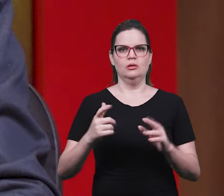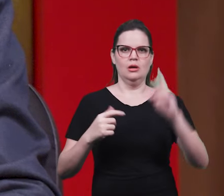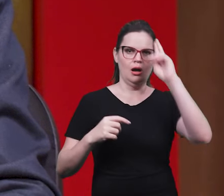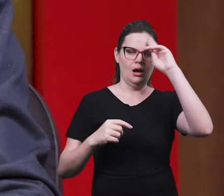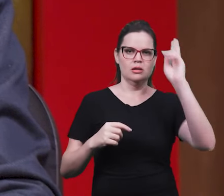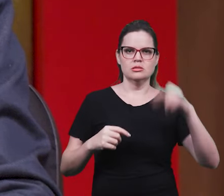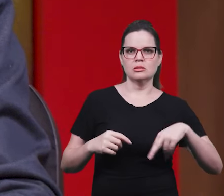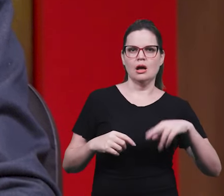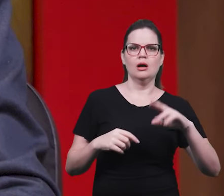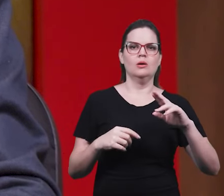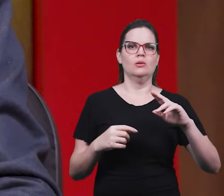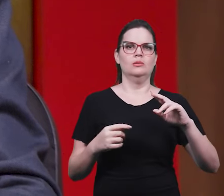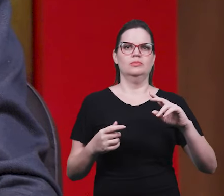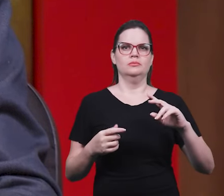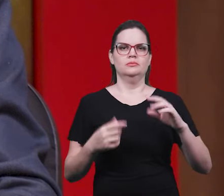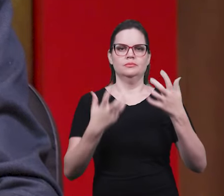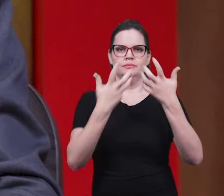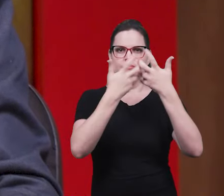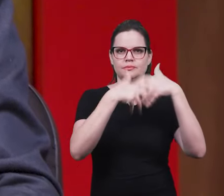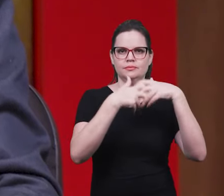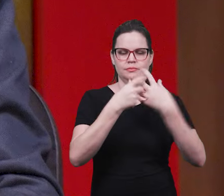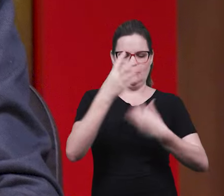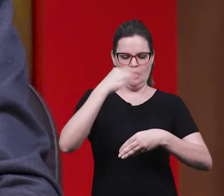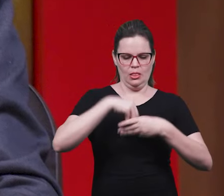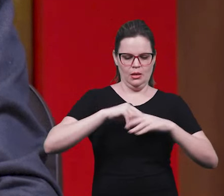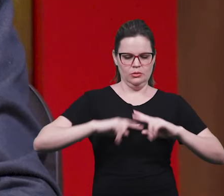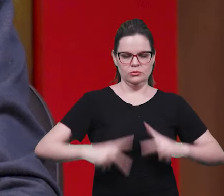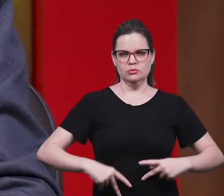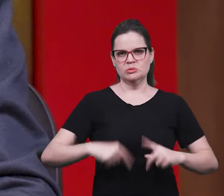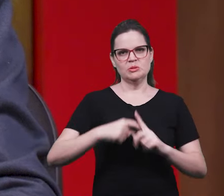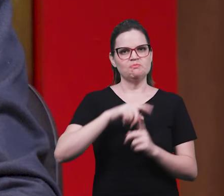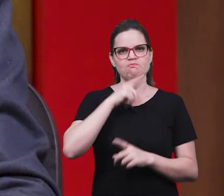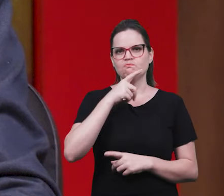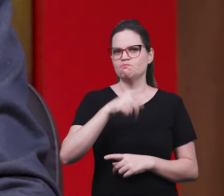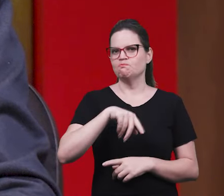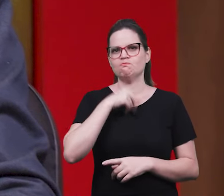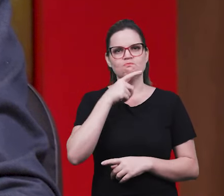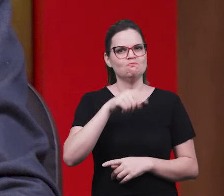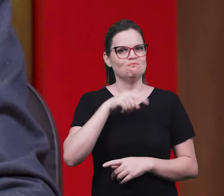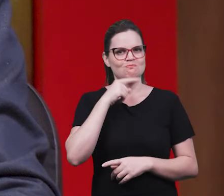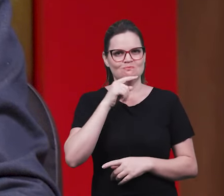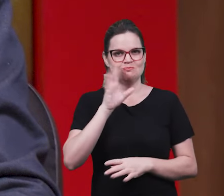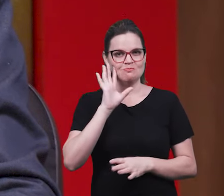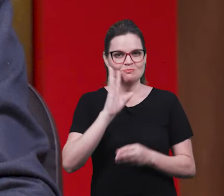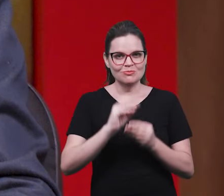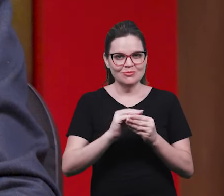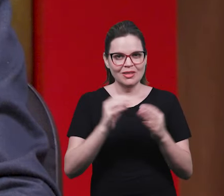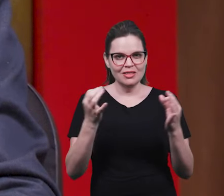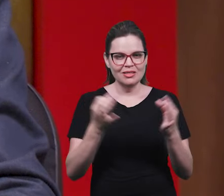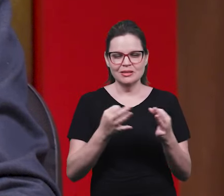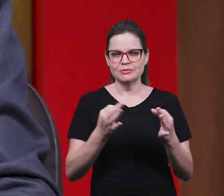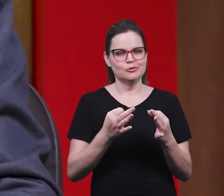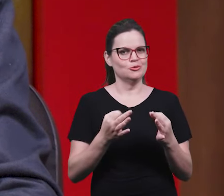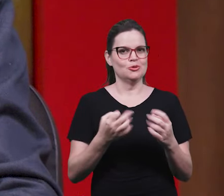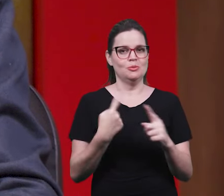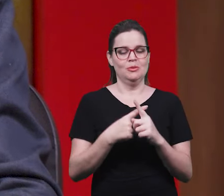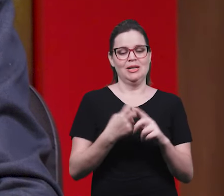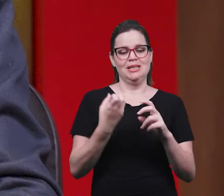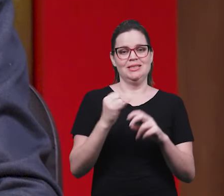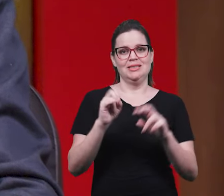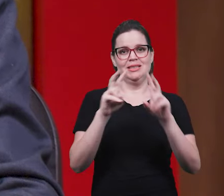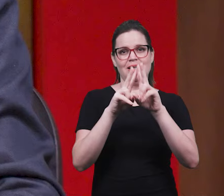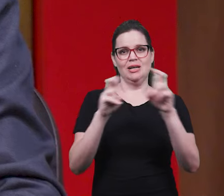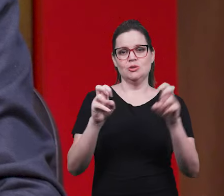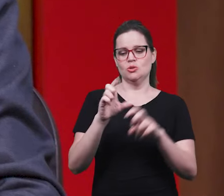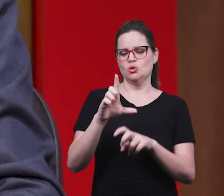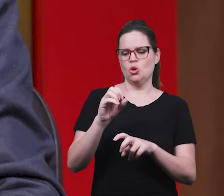para aquilo que estava dentro do homem, né? E não chegaram a conclusão nenhuma, né? Quando eles falam do Logos, estão falando exatamente de